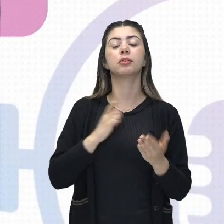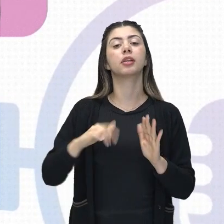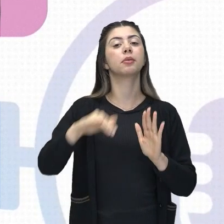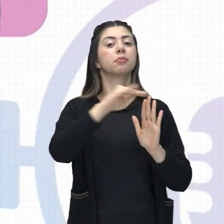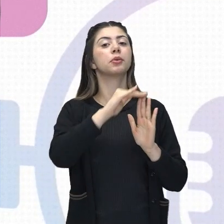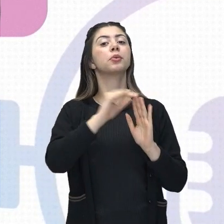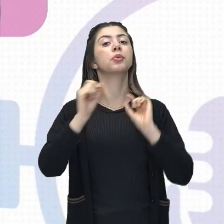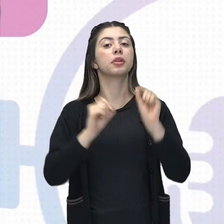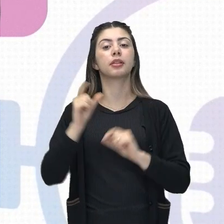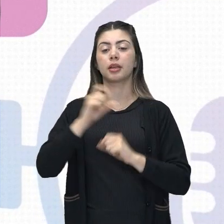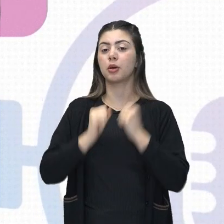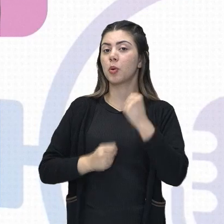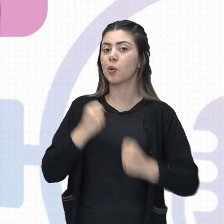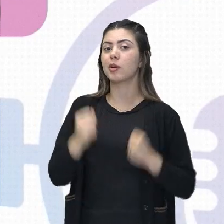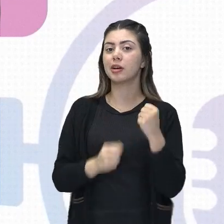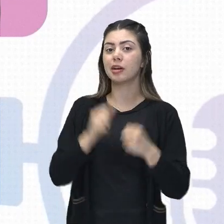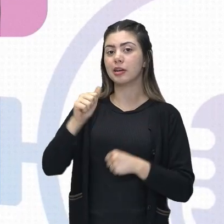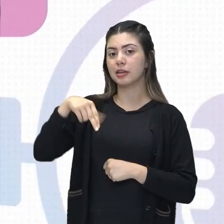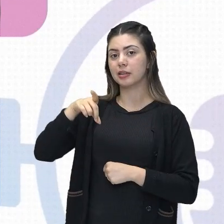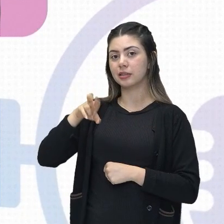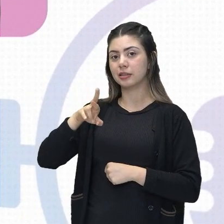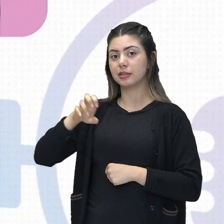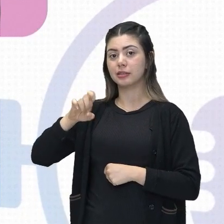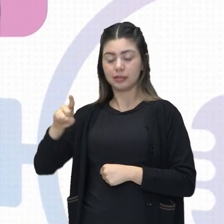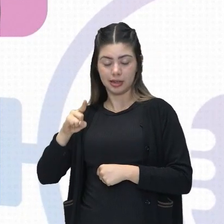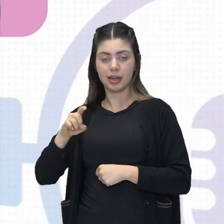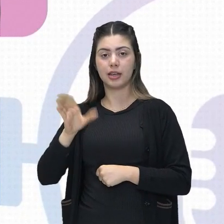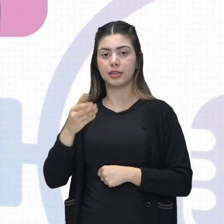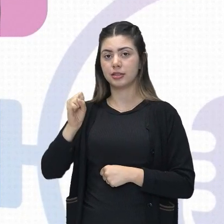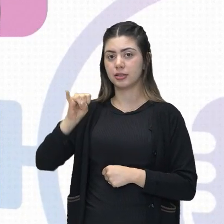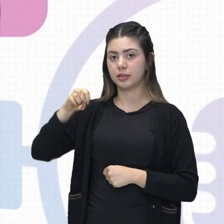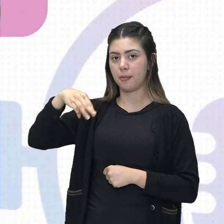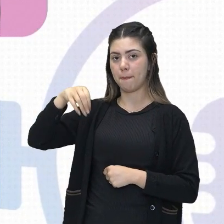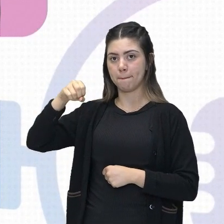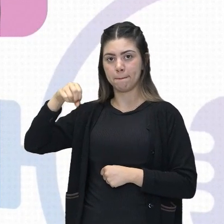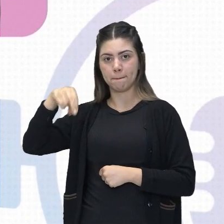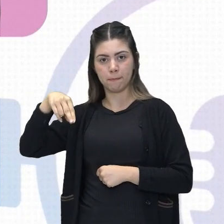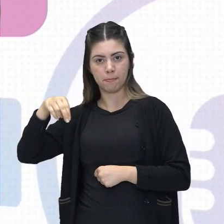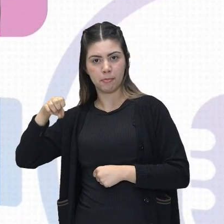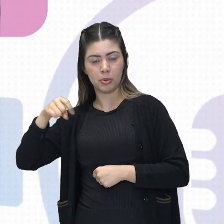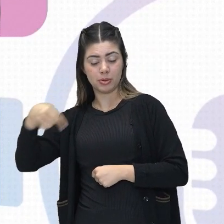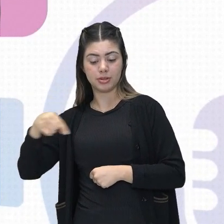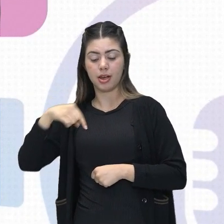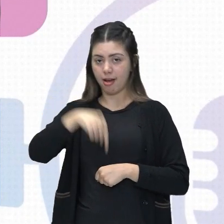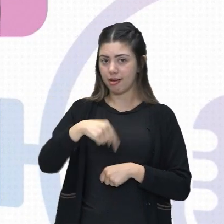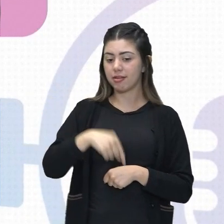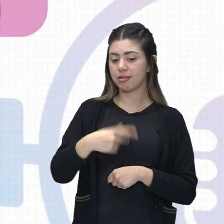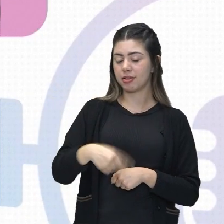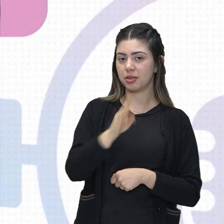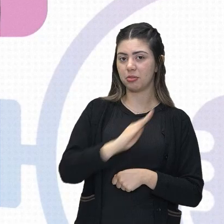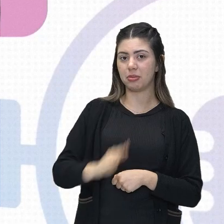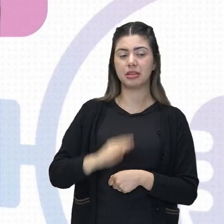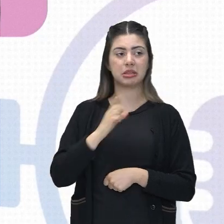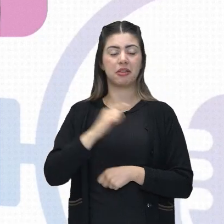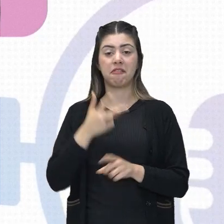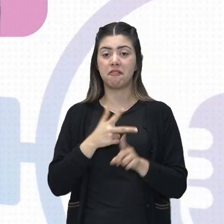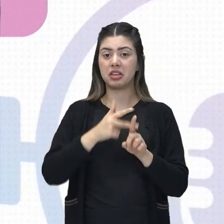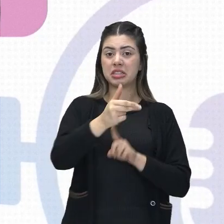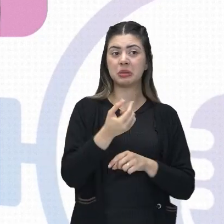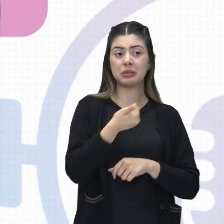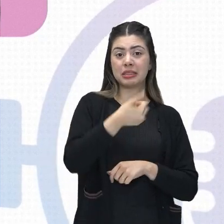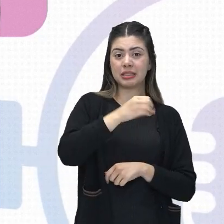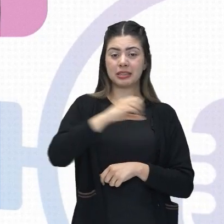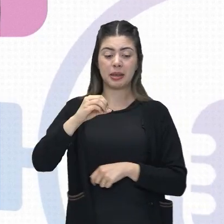o velocista André Simões do Brasil quebrou o recorde mundial dos 100 metros rasos com